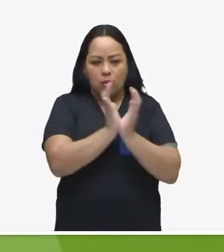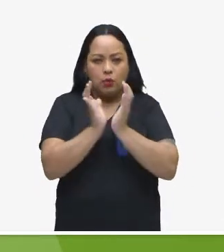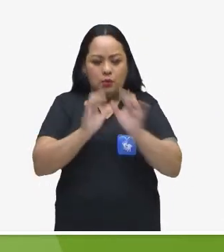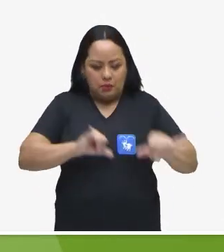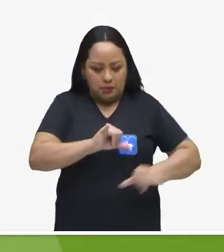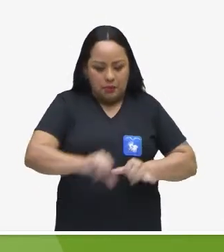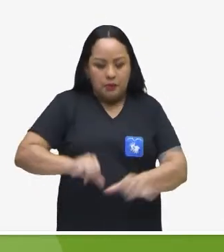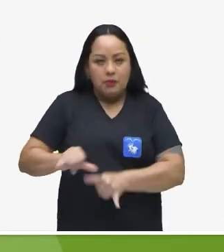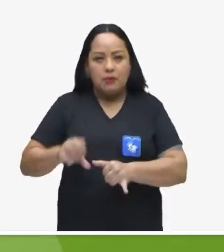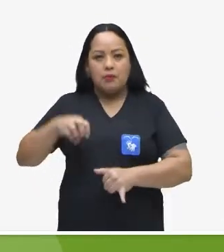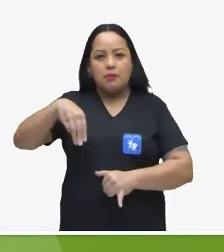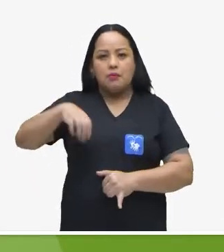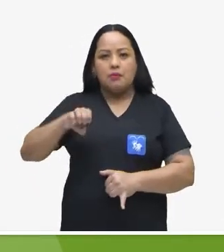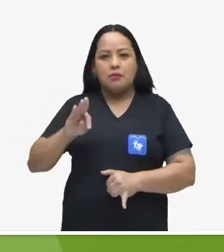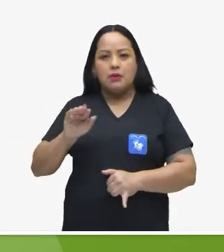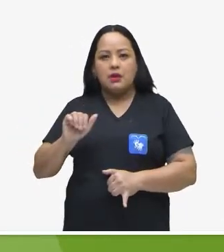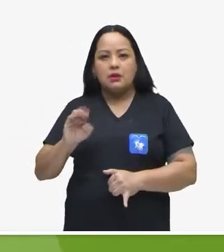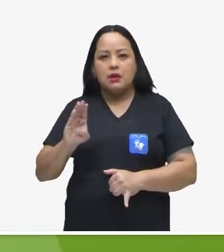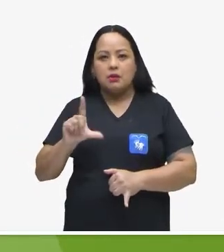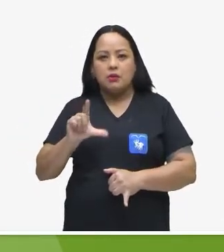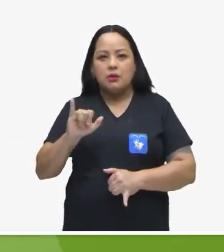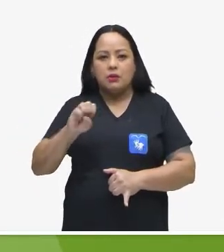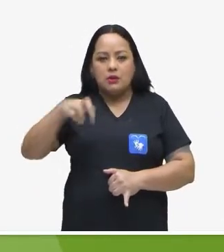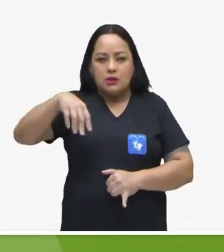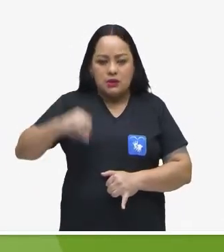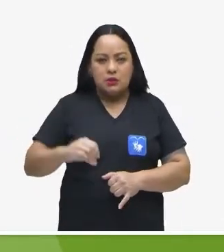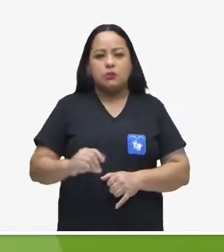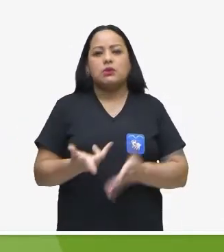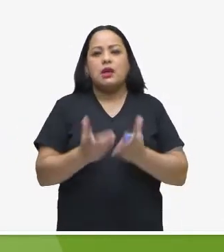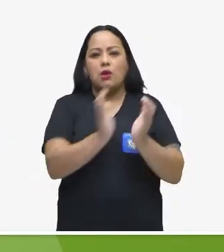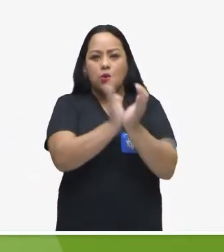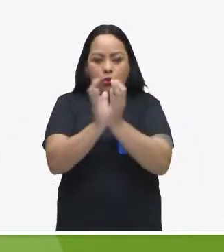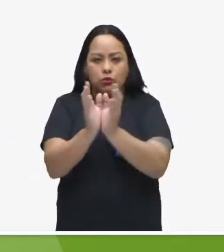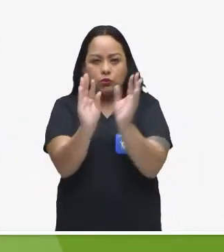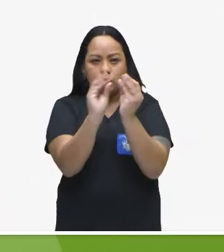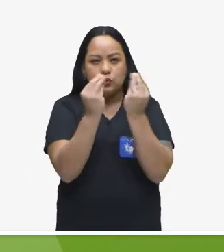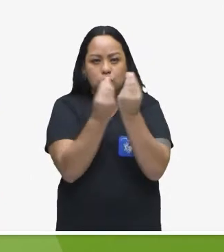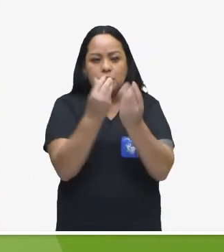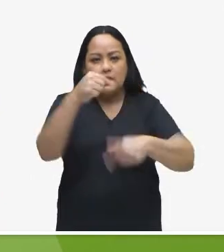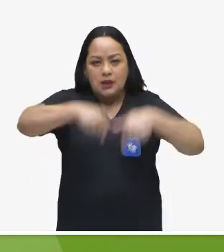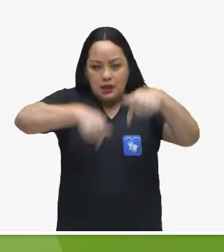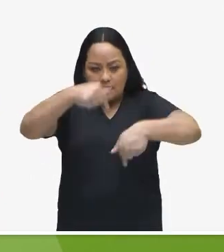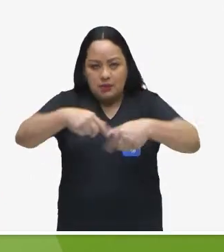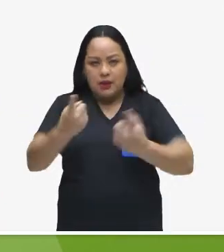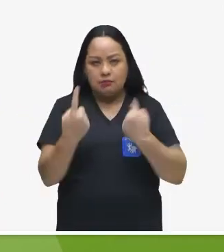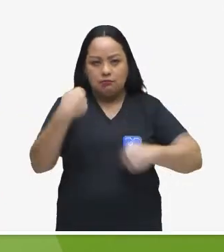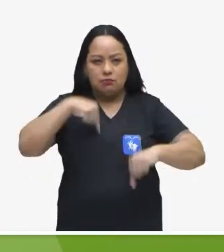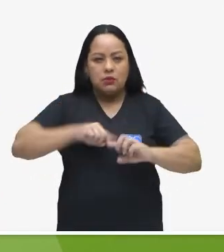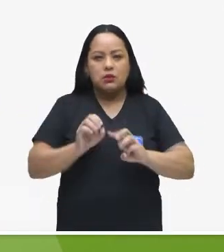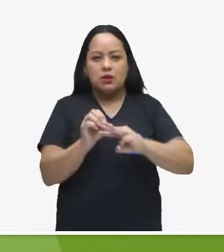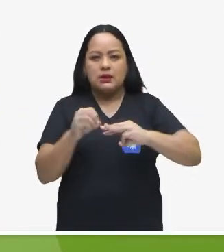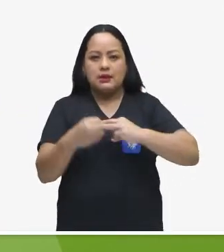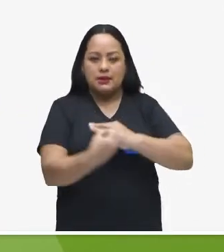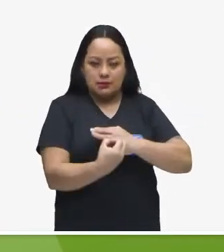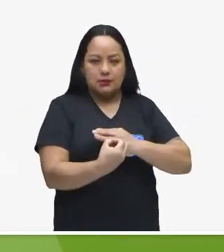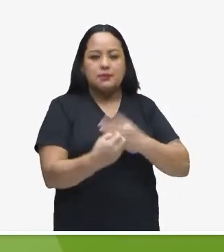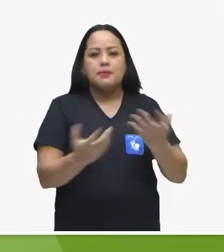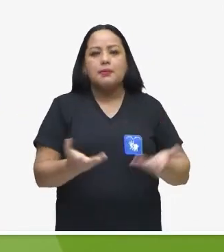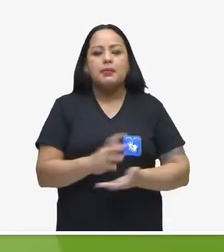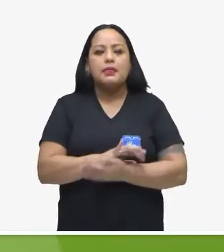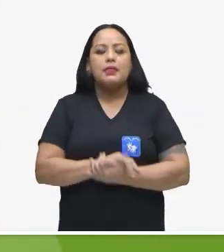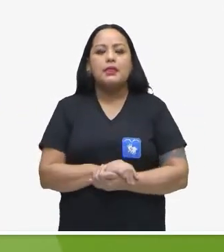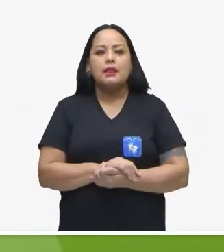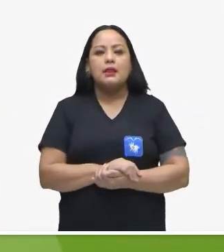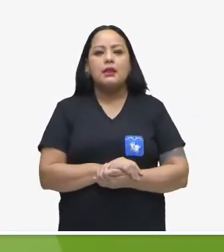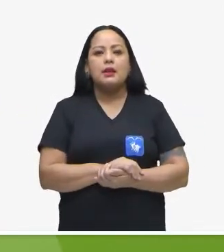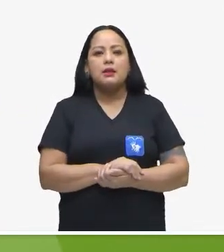de substâncias químicas, de transformações químicas que acontecem dentro das células, tá? Então, os